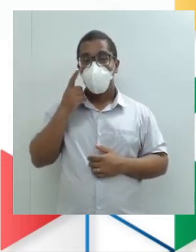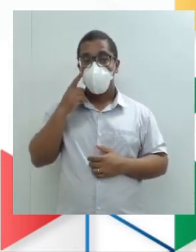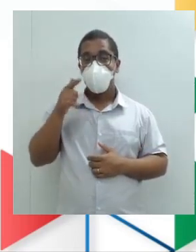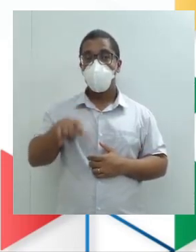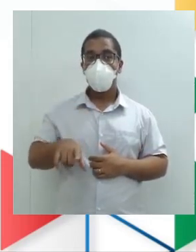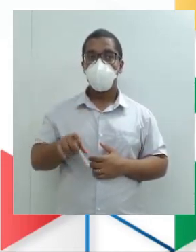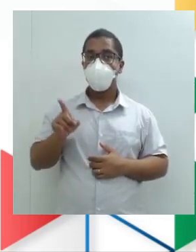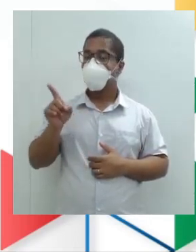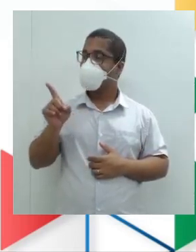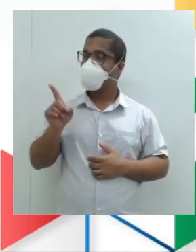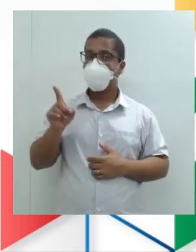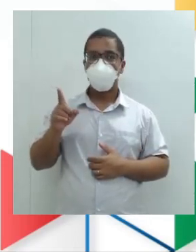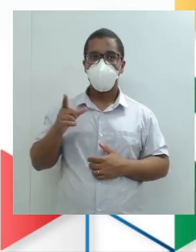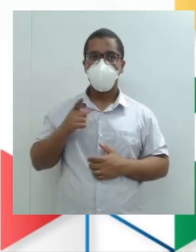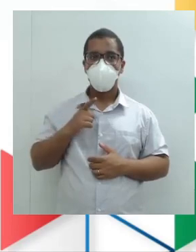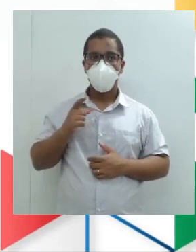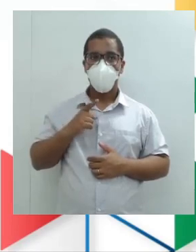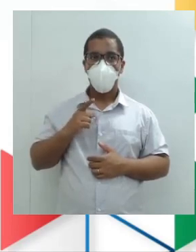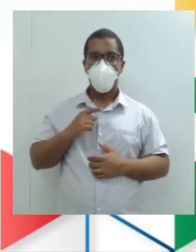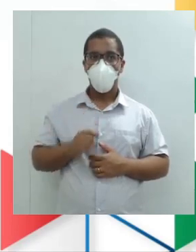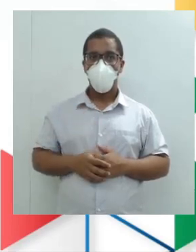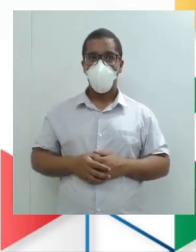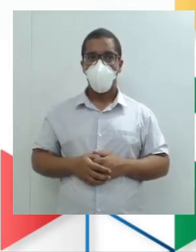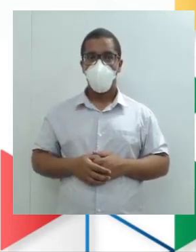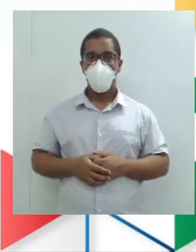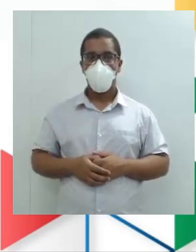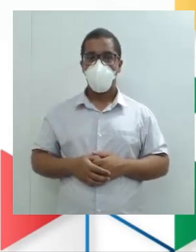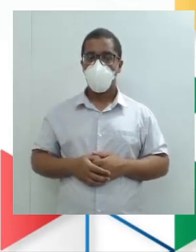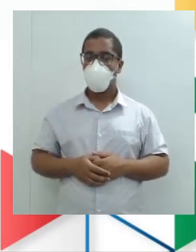Olha essa outra imagem, que legal.